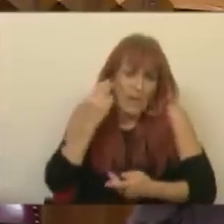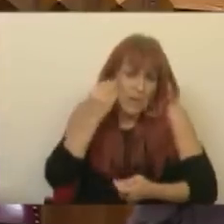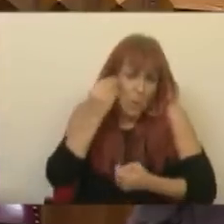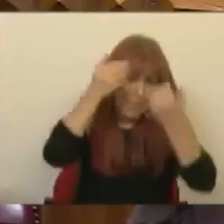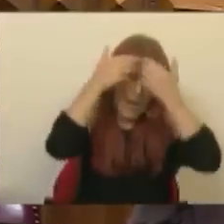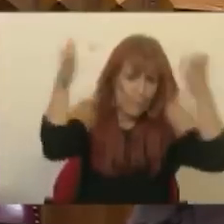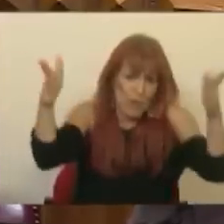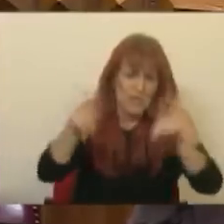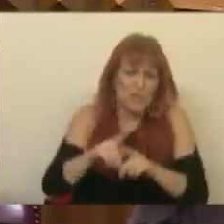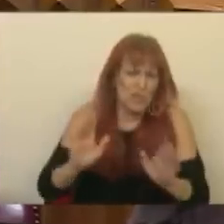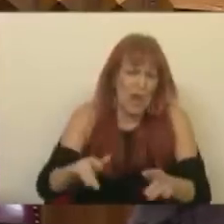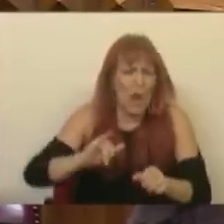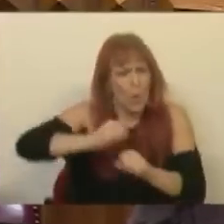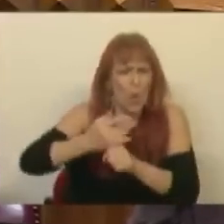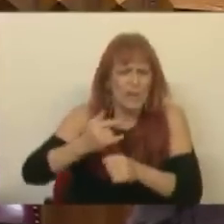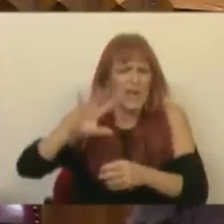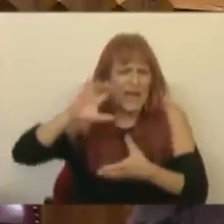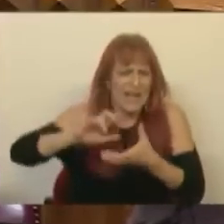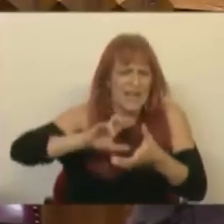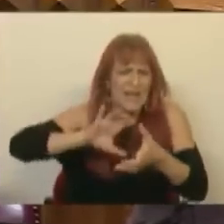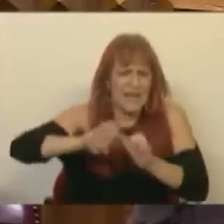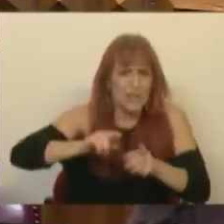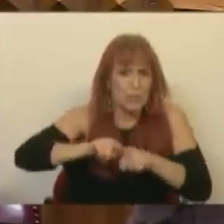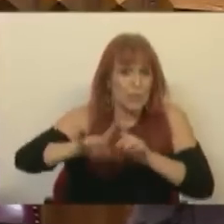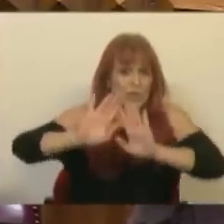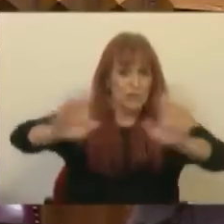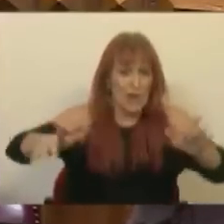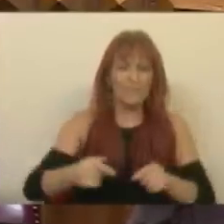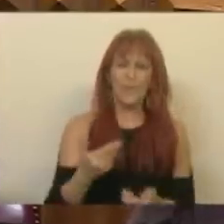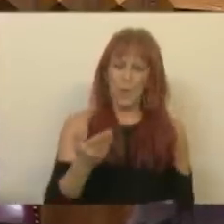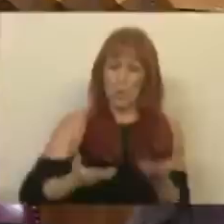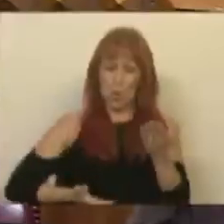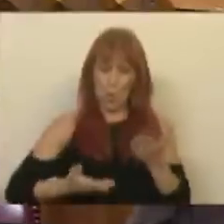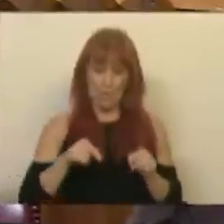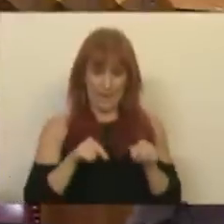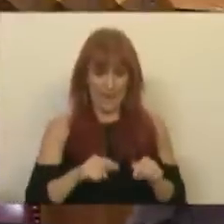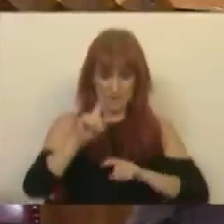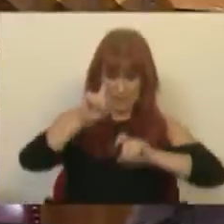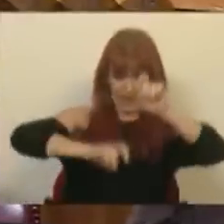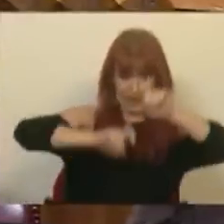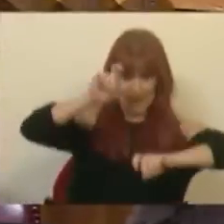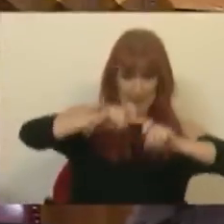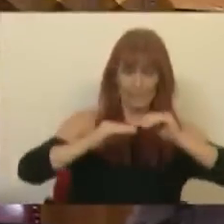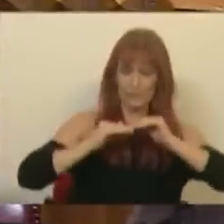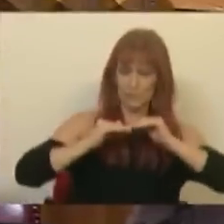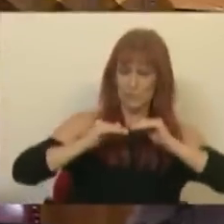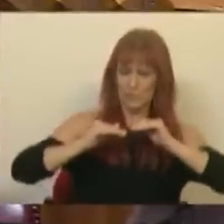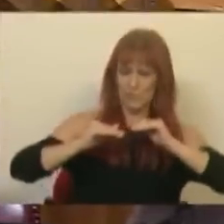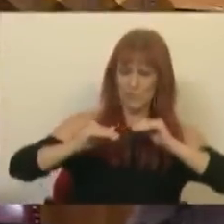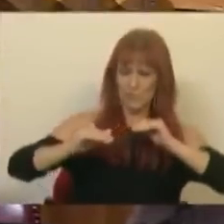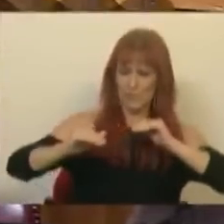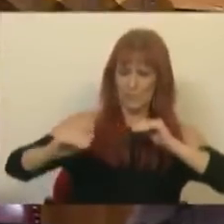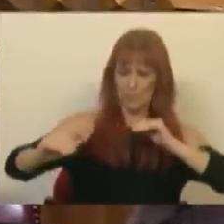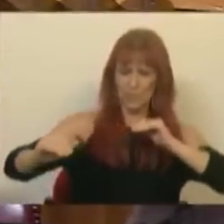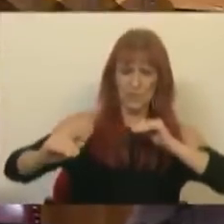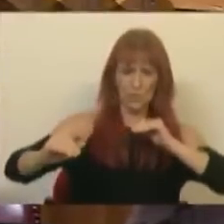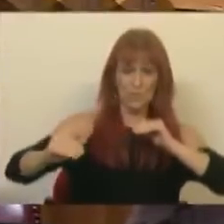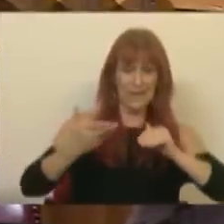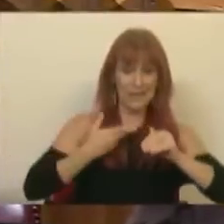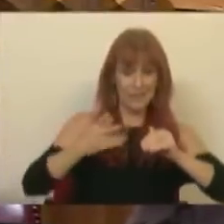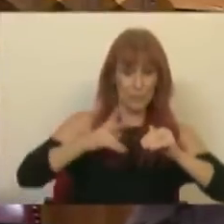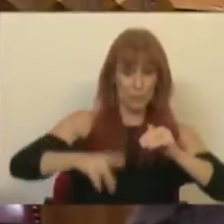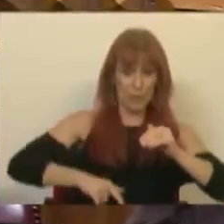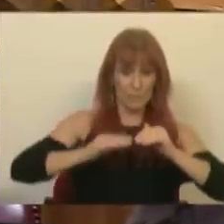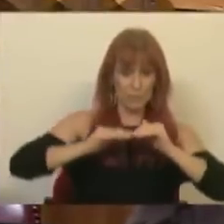democrática já tivemos outras crises políticas e comparar este gráfico de estabilidade em que a dívida